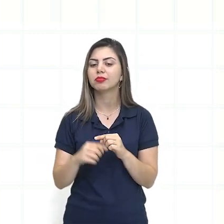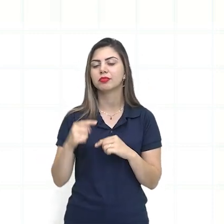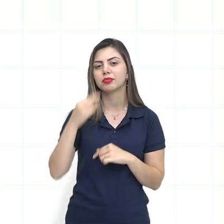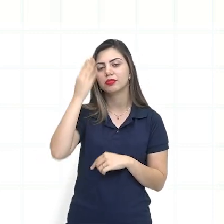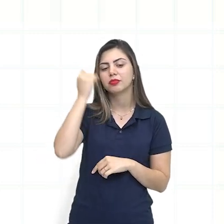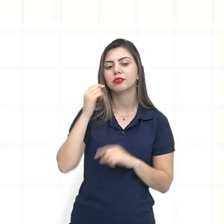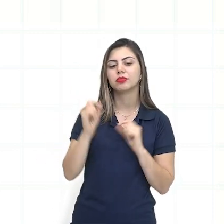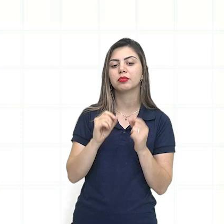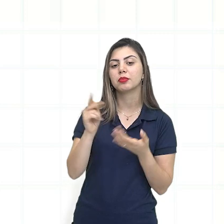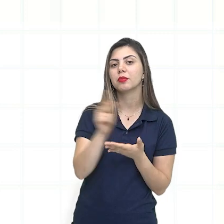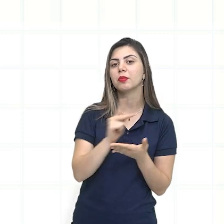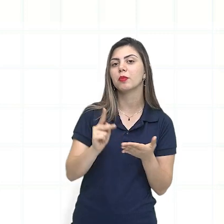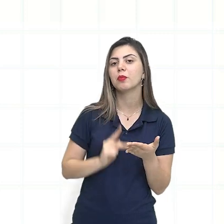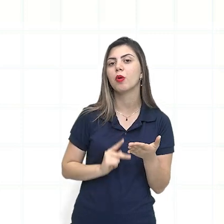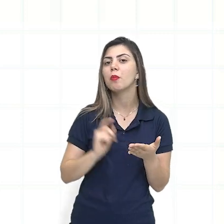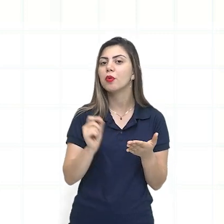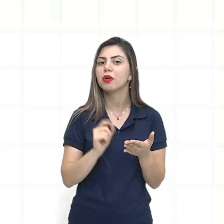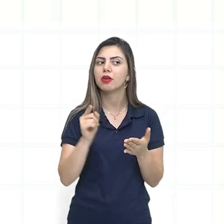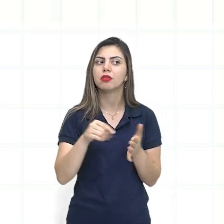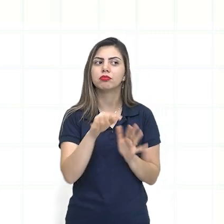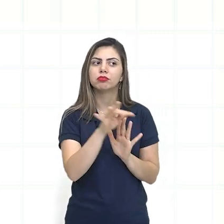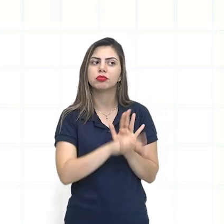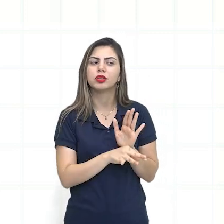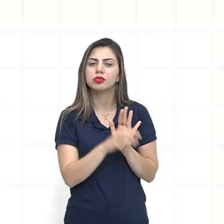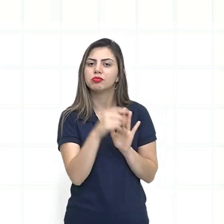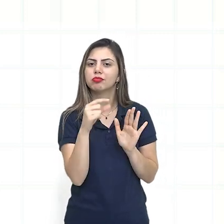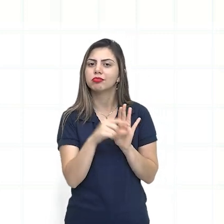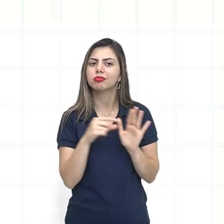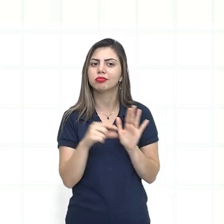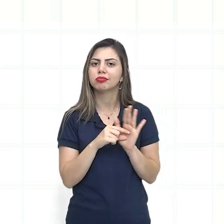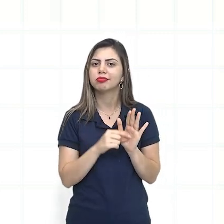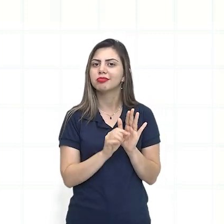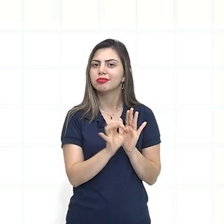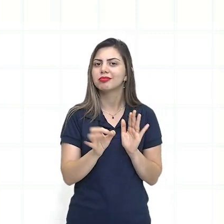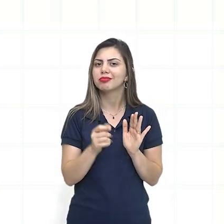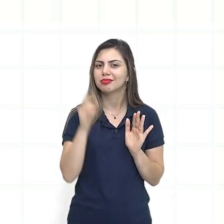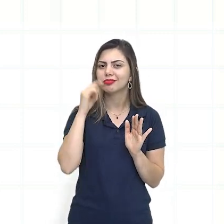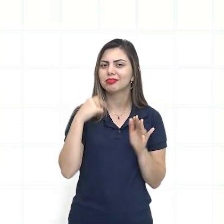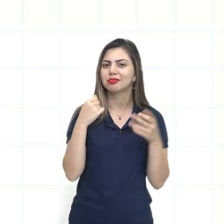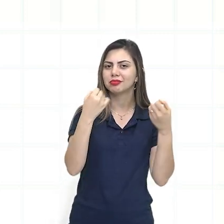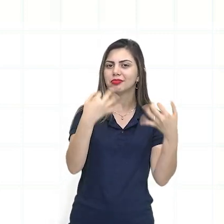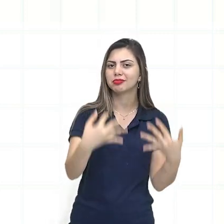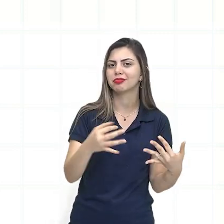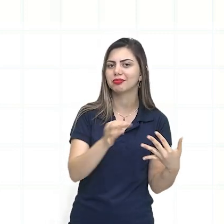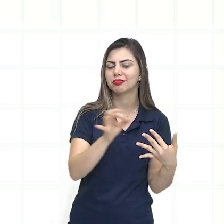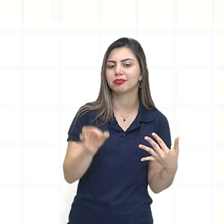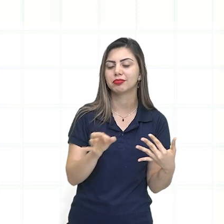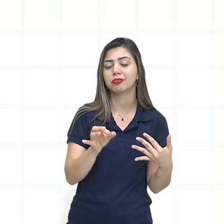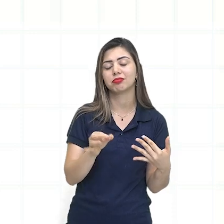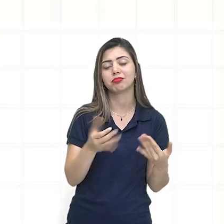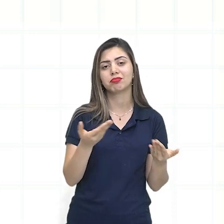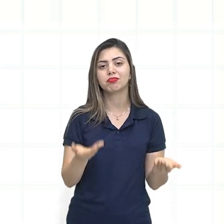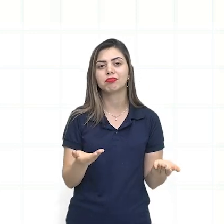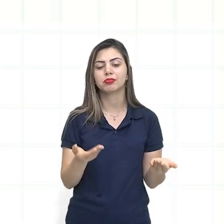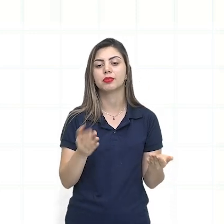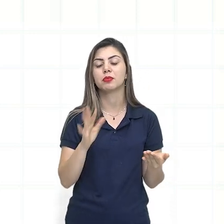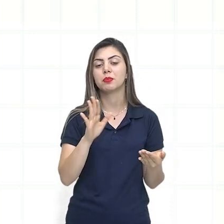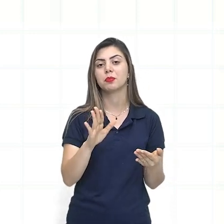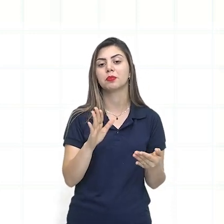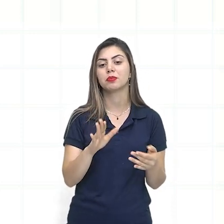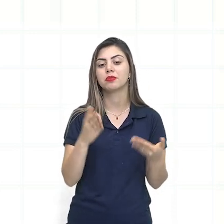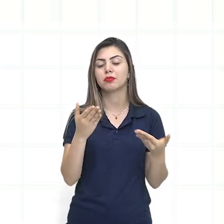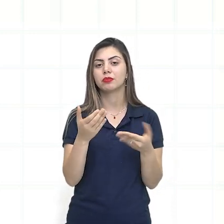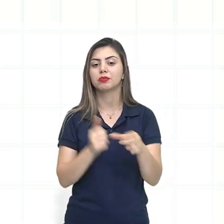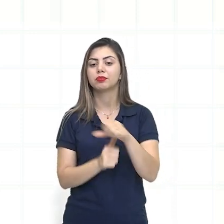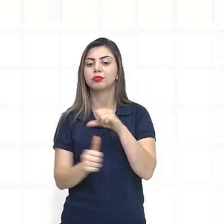poema? Texto escrito em verso. Não foi o que eu expliquei para vocês agora há pouco? Sim. Mas,